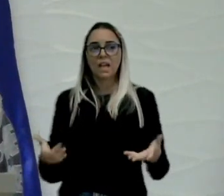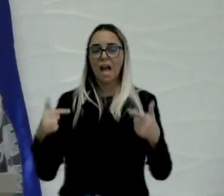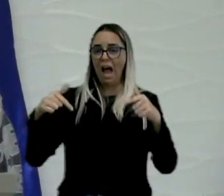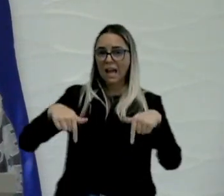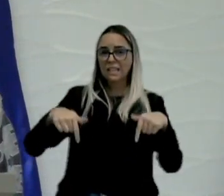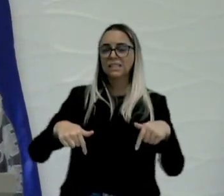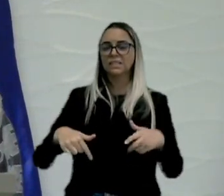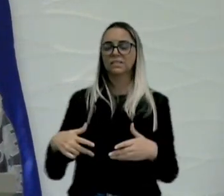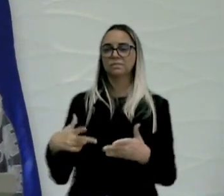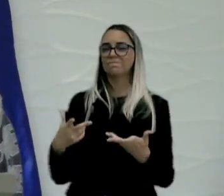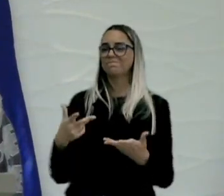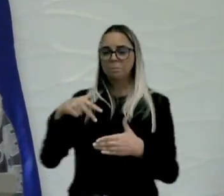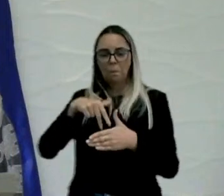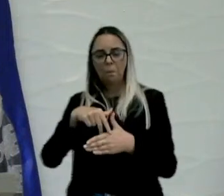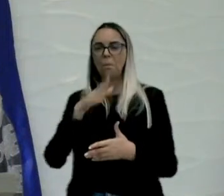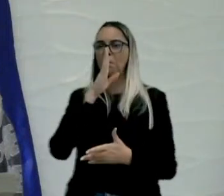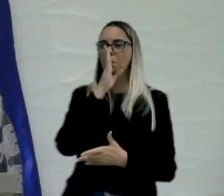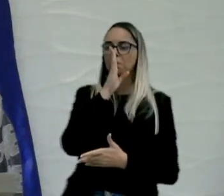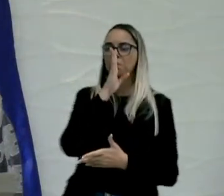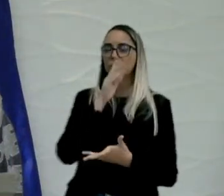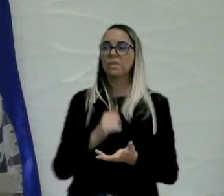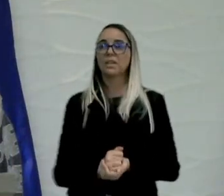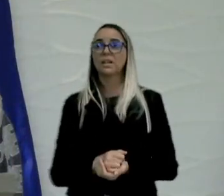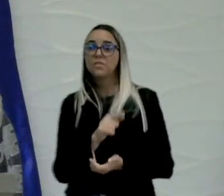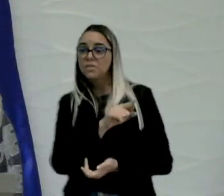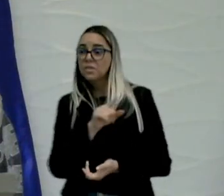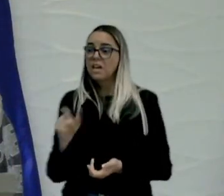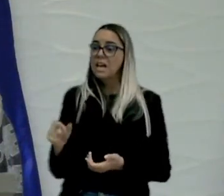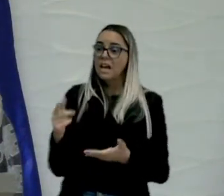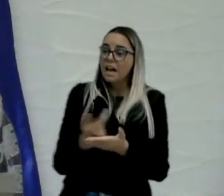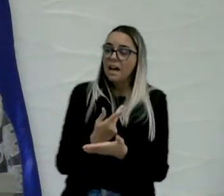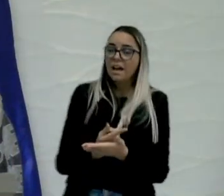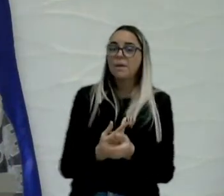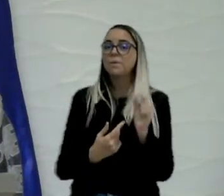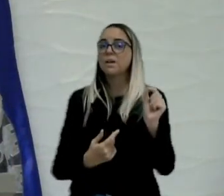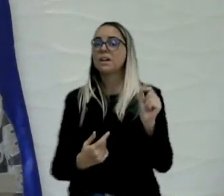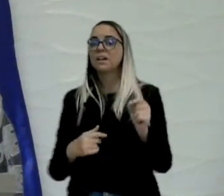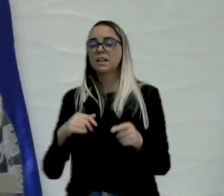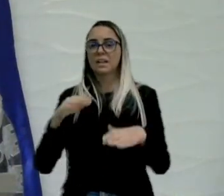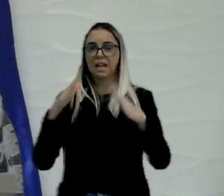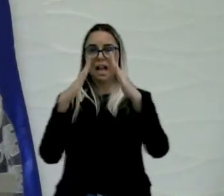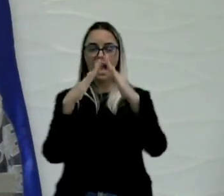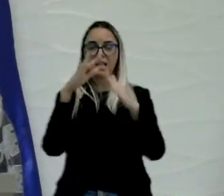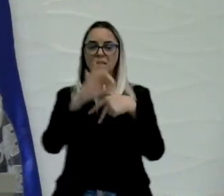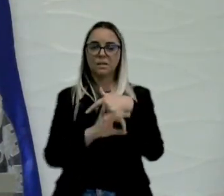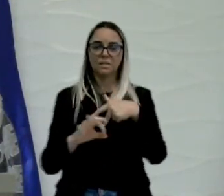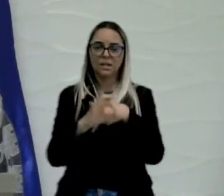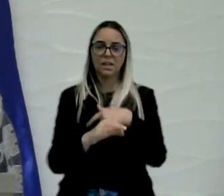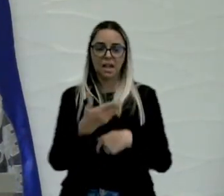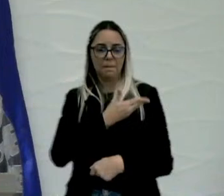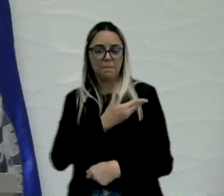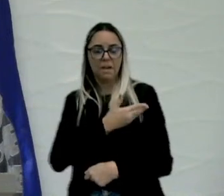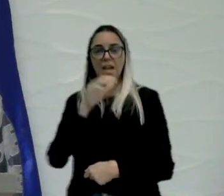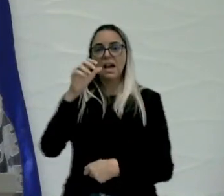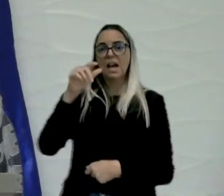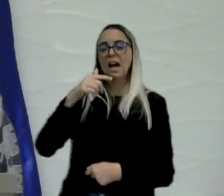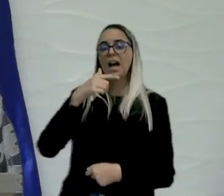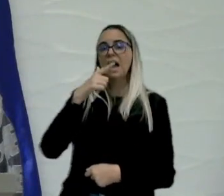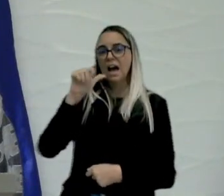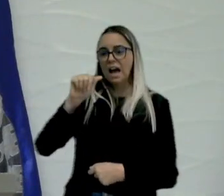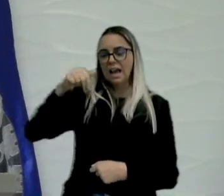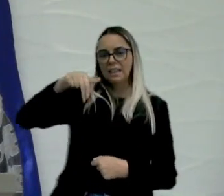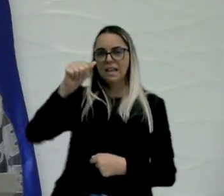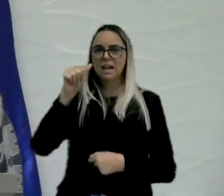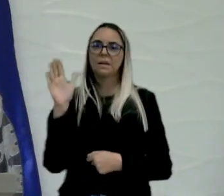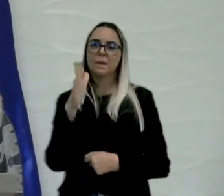pronuncia o maior erro de vocês foi quando tirado no CPD a nossa amiga Ana Maria que tomava